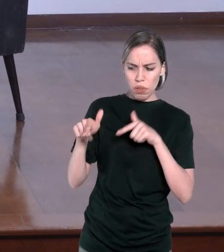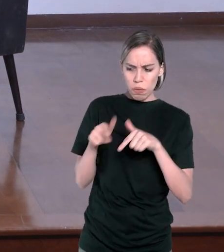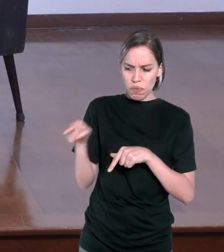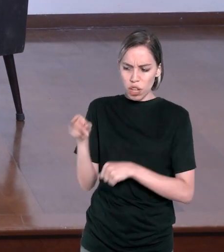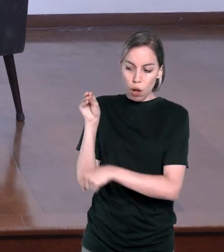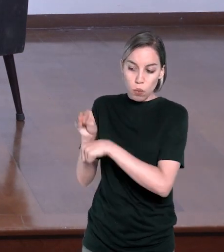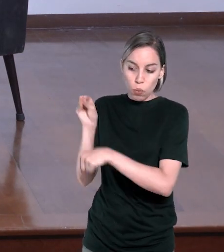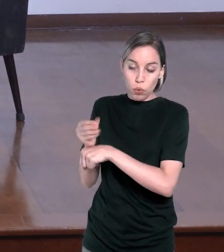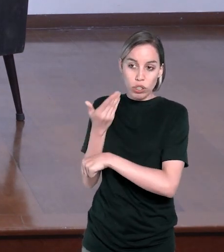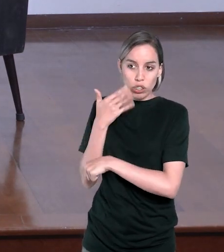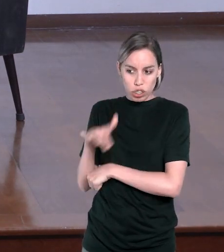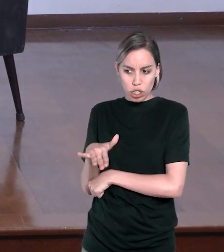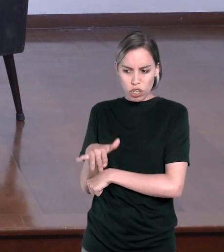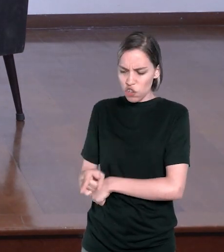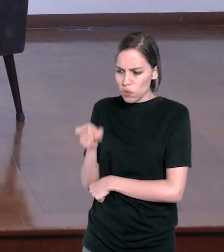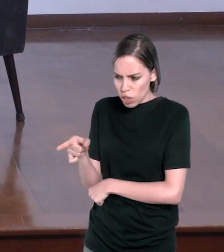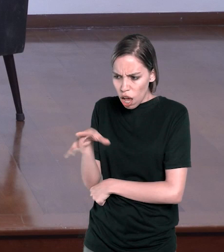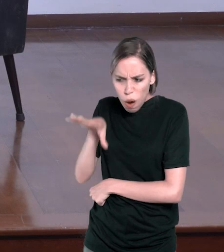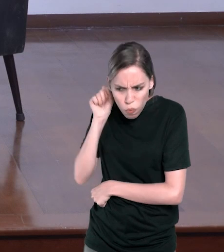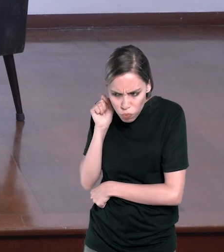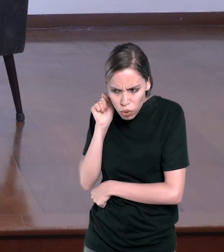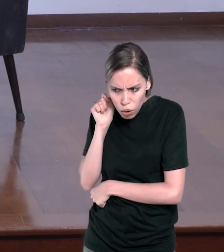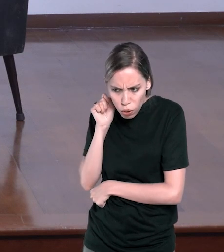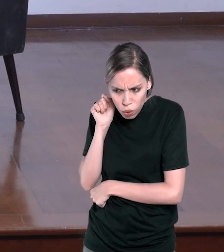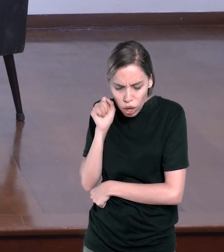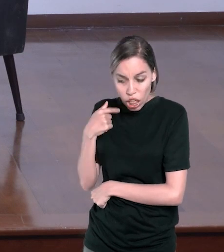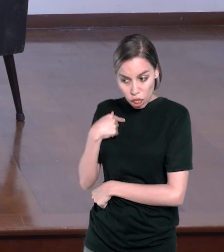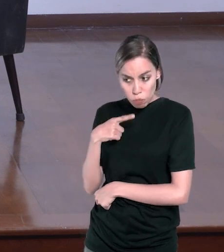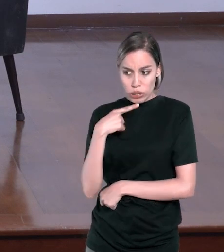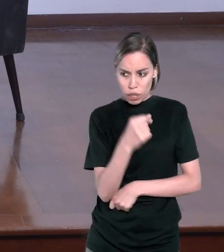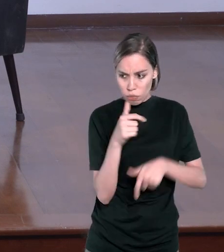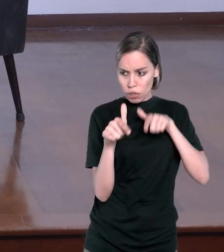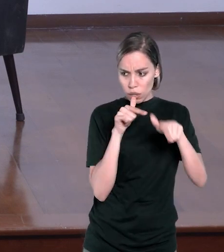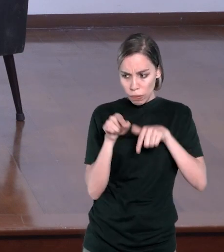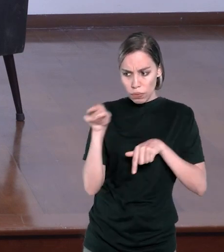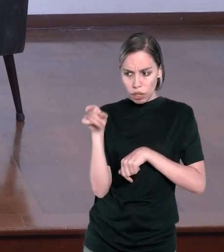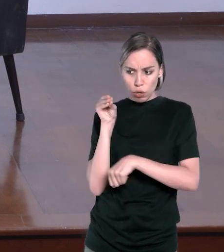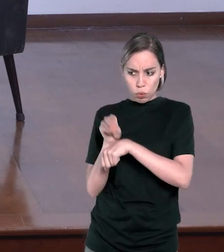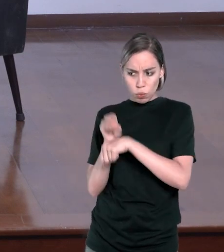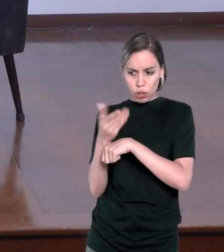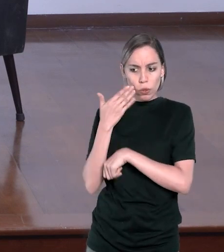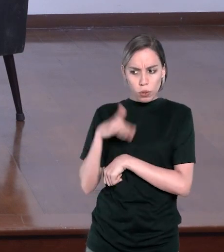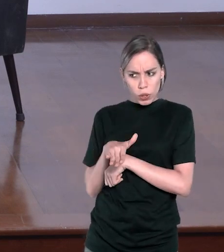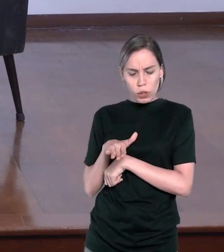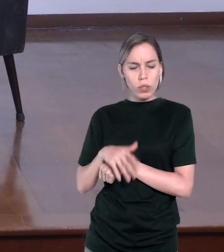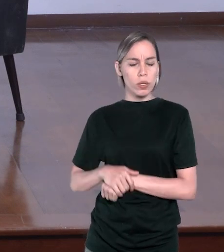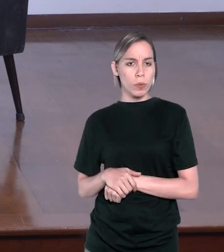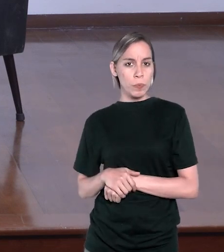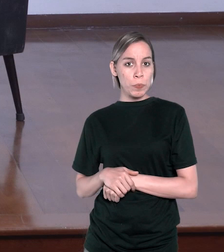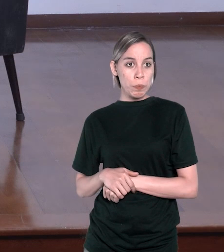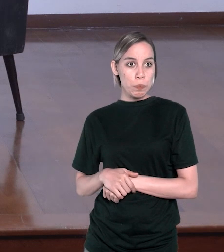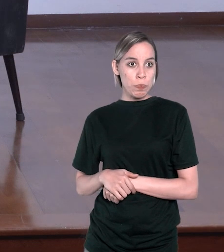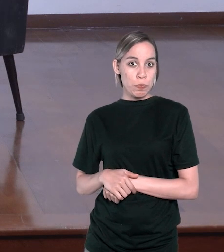cuida das crianças. Ouviu, Eurídice? Ouviu? Eu saio para trabalhar, você cuida das crianças. E